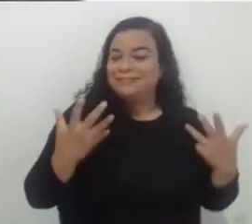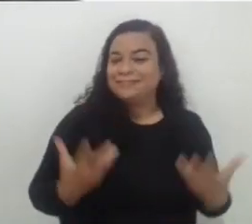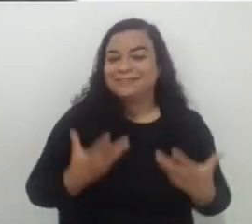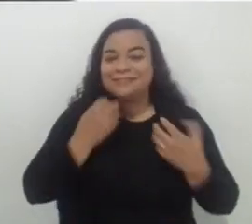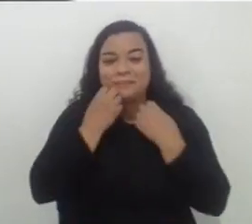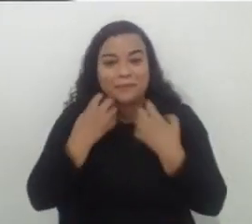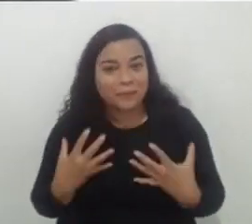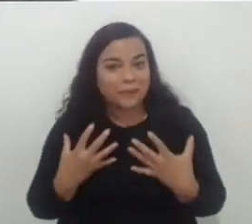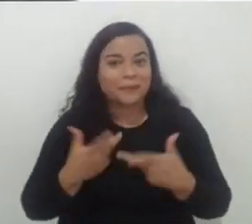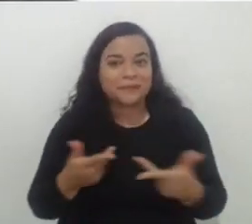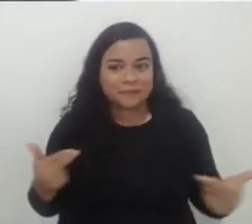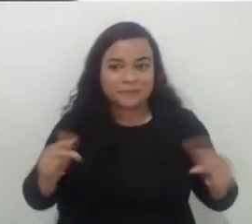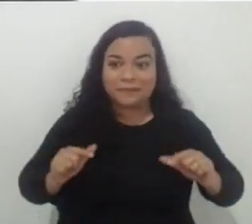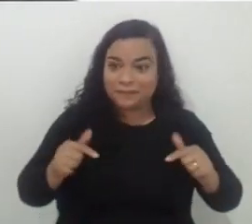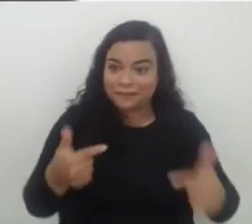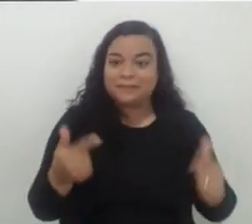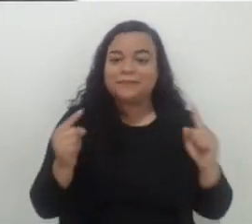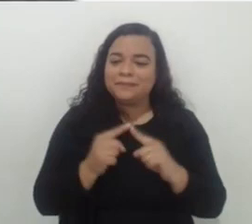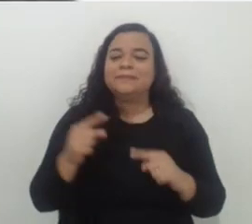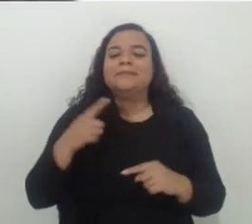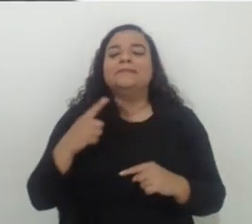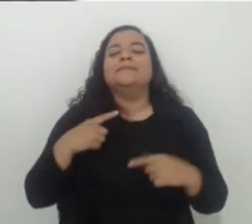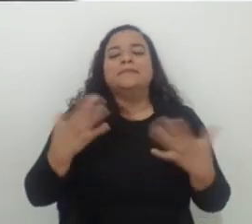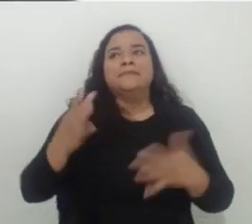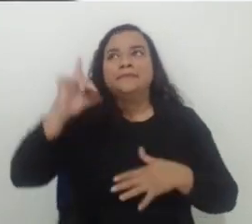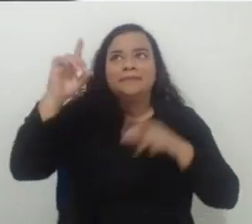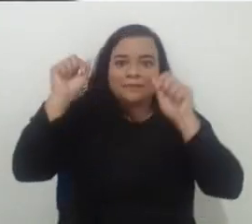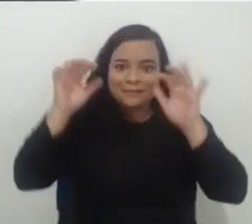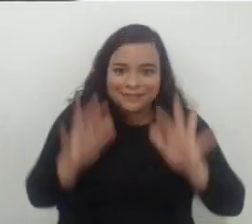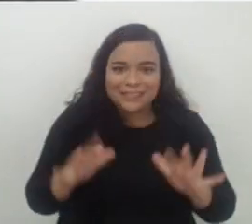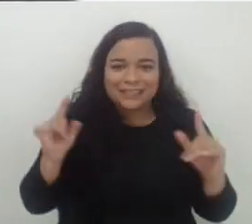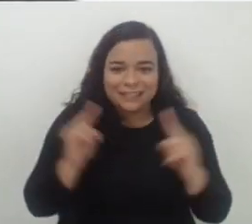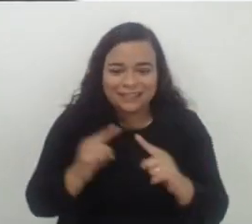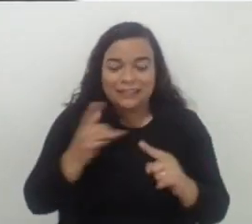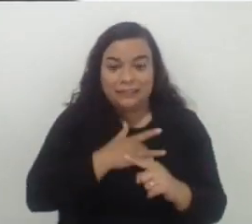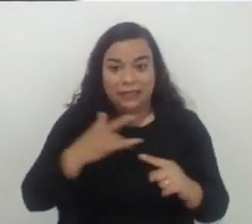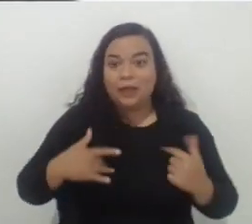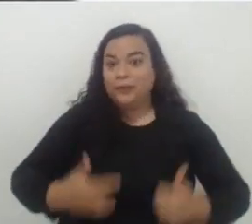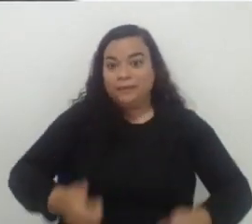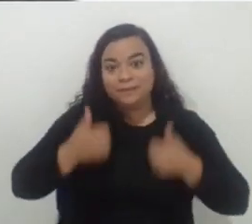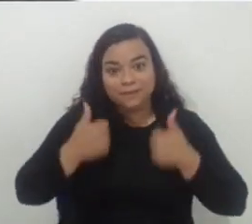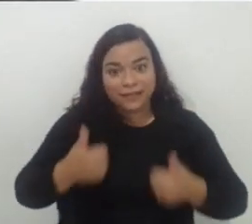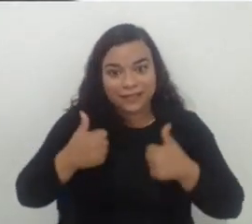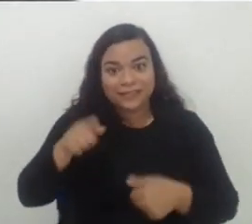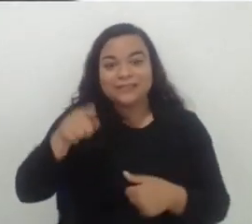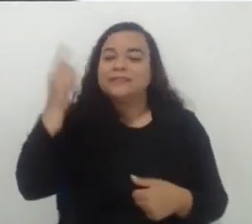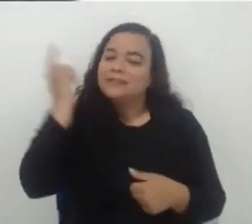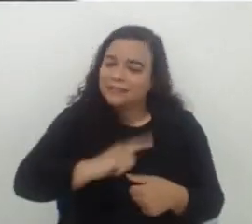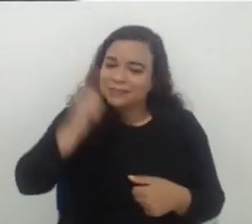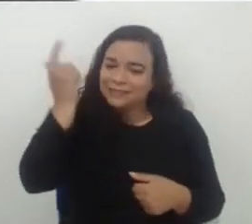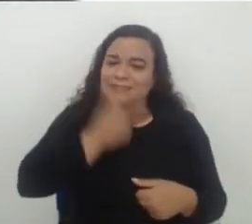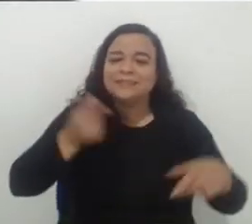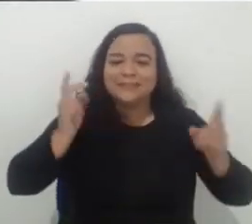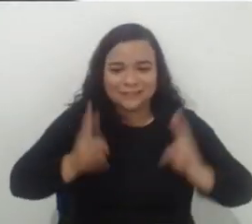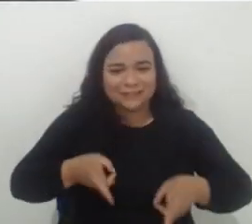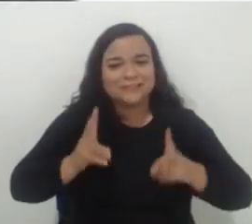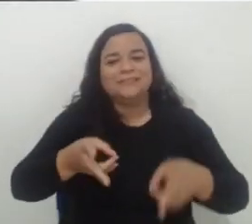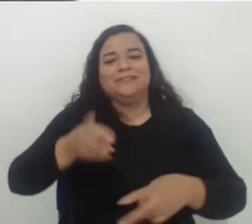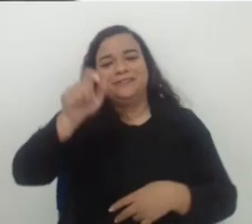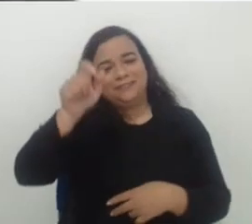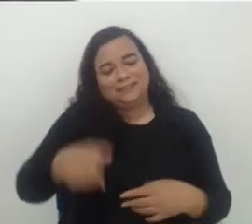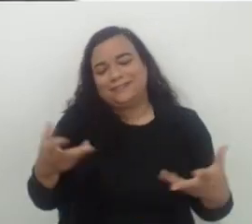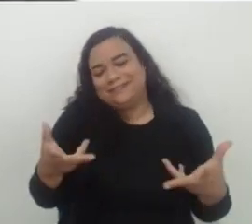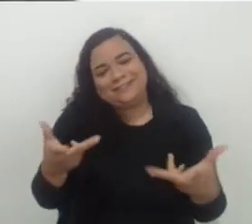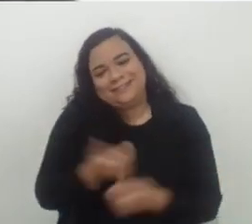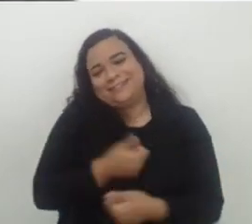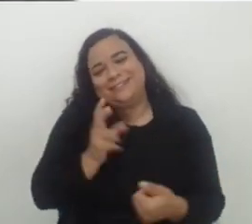muita ação. Então, que Deus possa lhe abençoar com muita saúde, para que a senhora possa continuar sendo essa pessoa, né, que